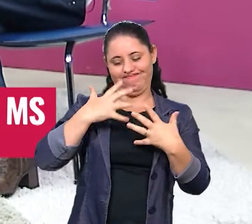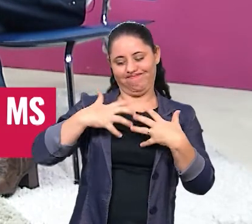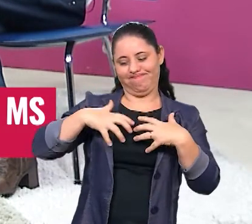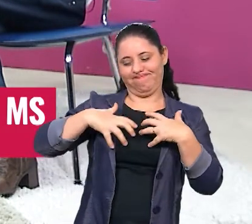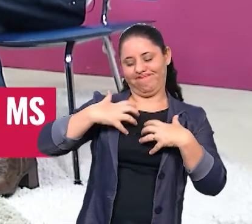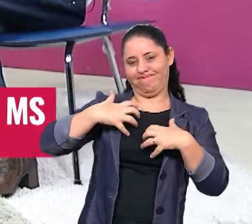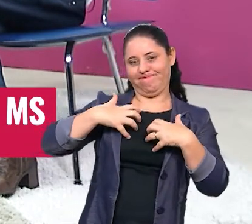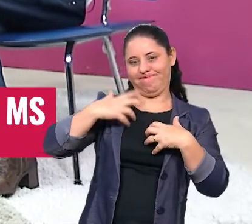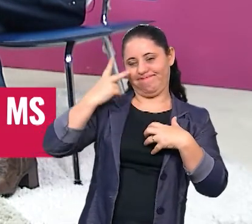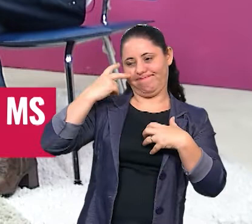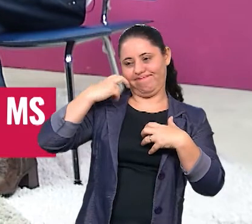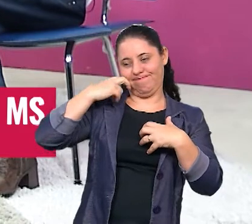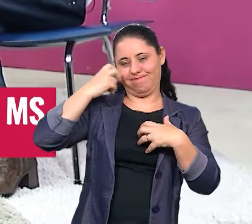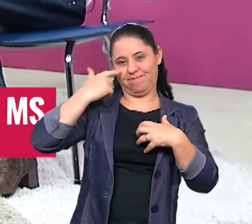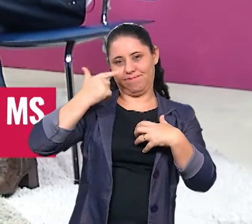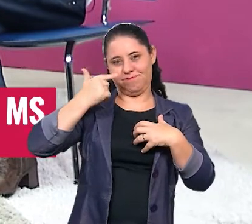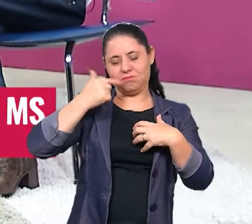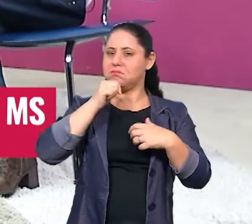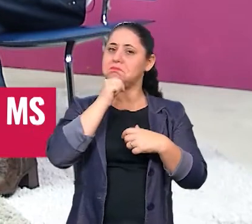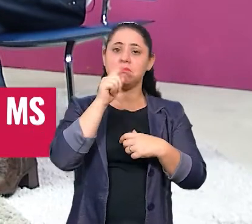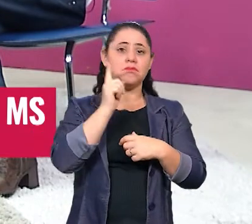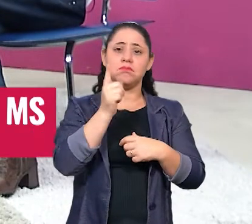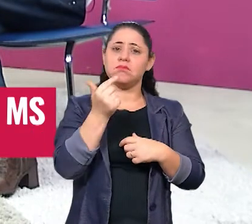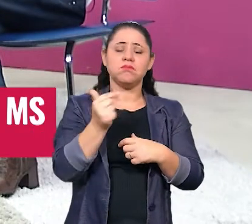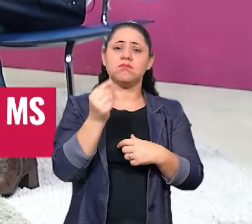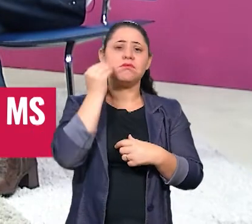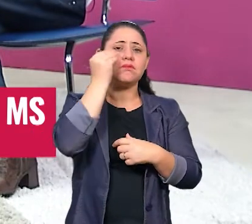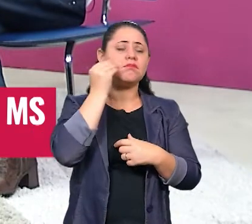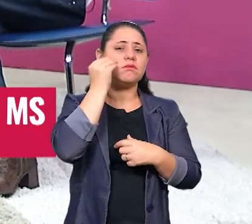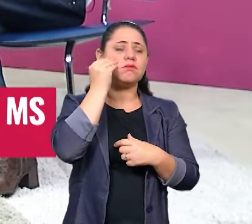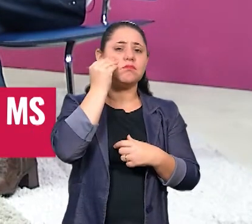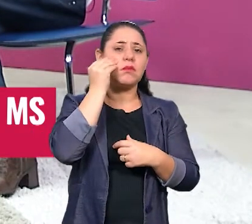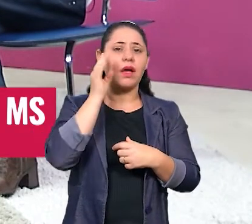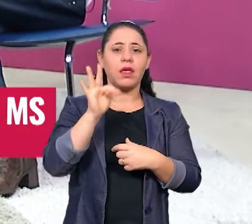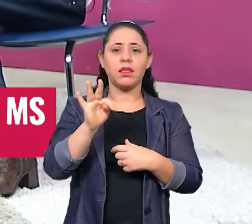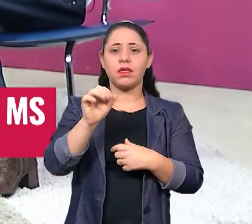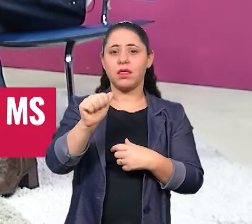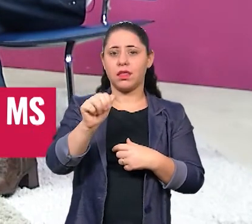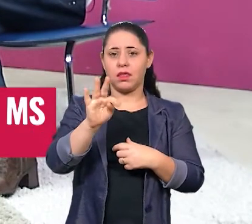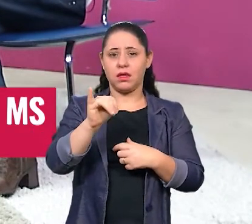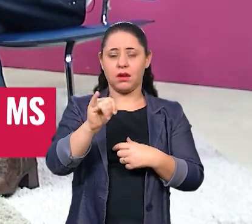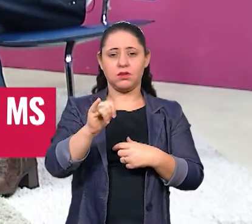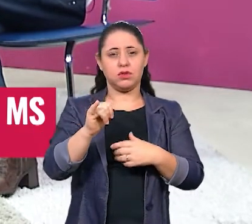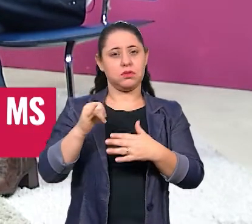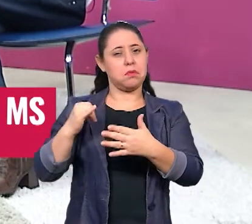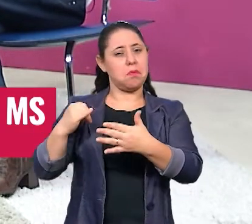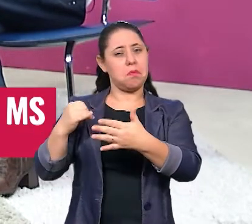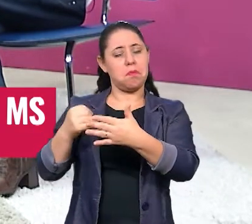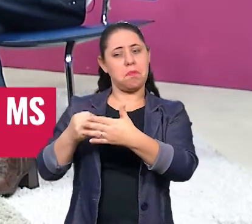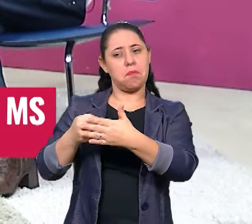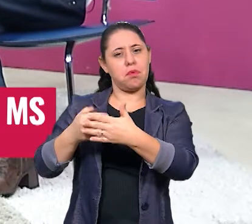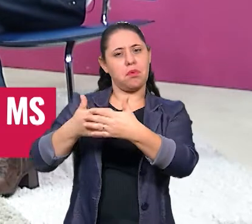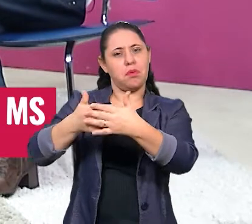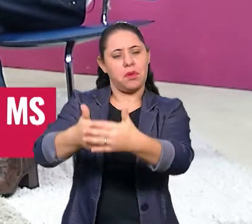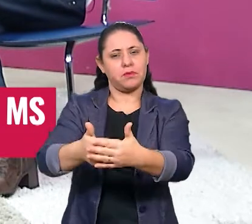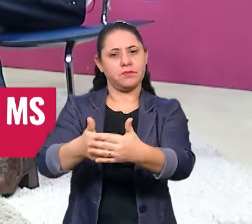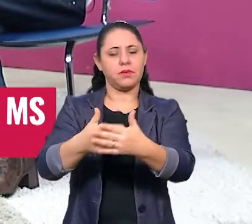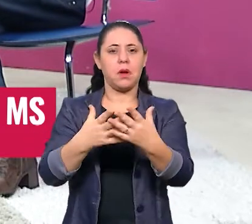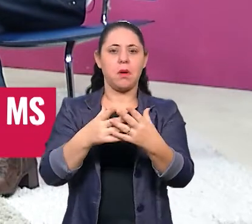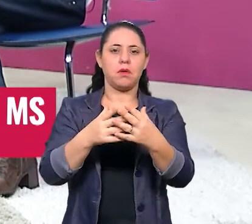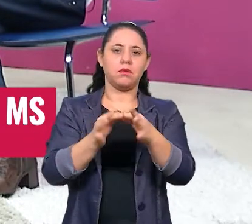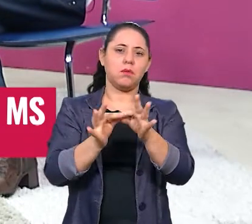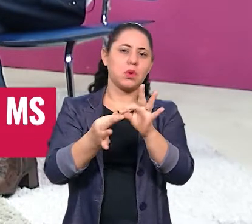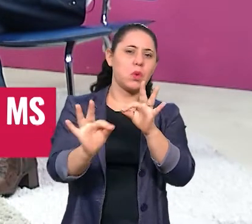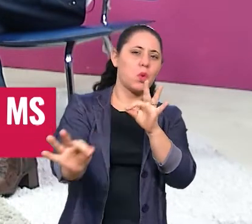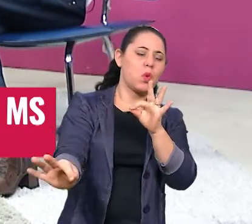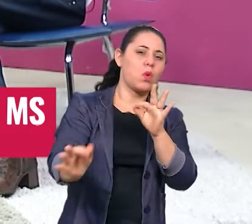Não, ainda não tive assim, essa experiência. Eu acho que a Tati tem um longo caminho aí, né, com muitas histórias para contar. Mas assim, a gente